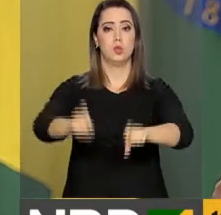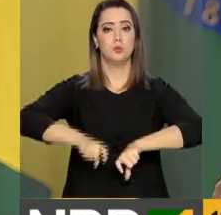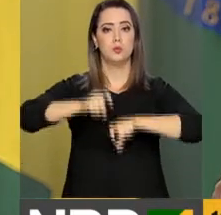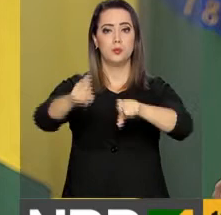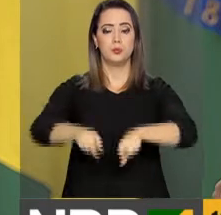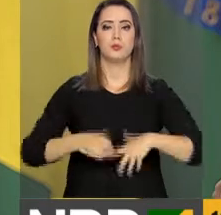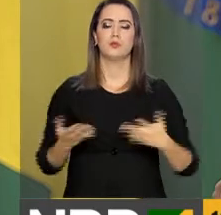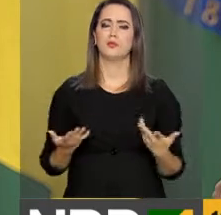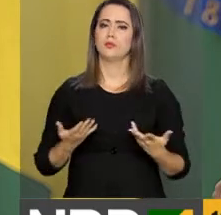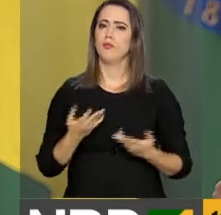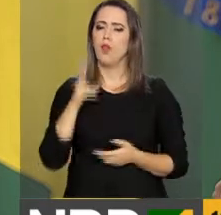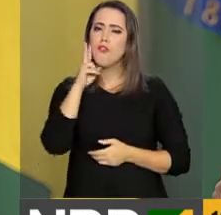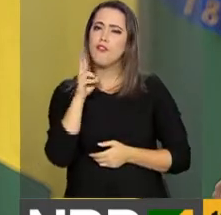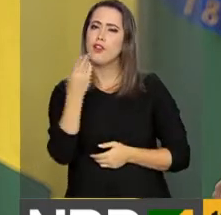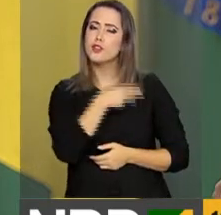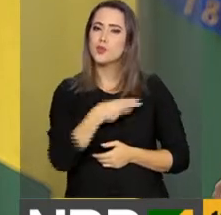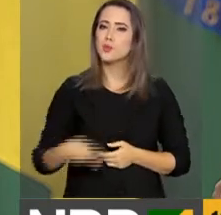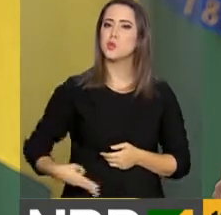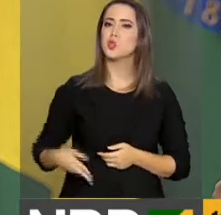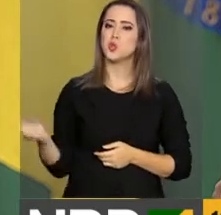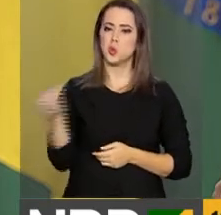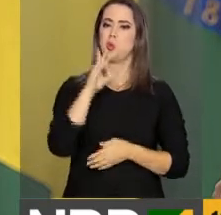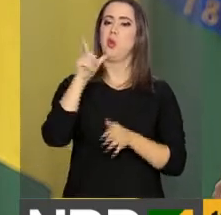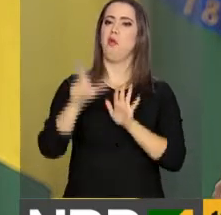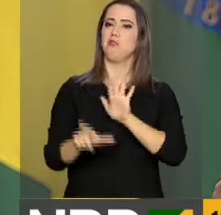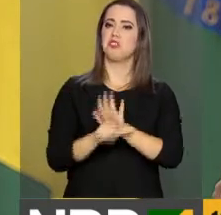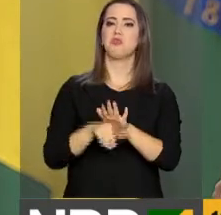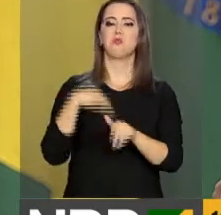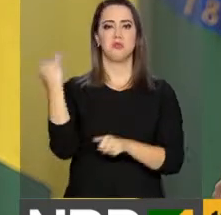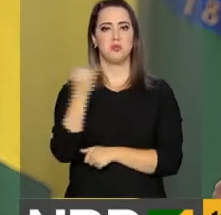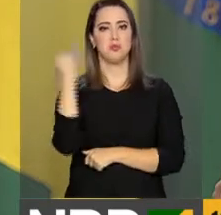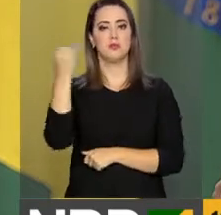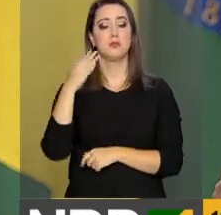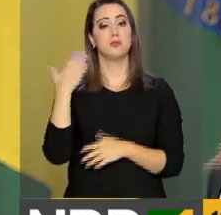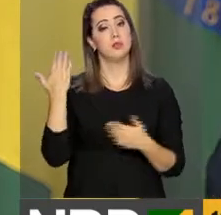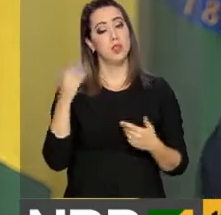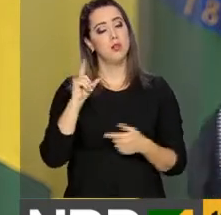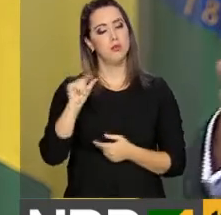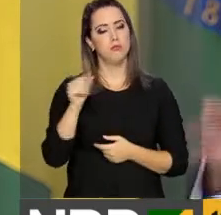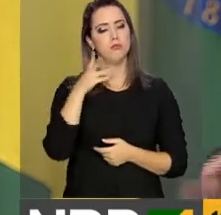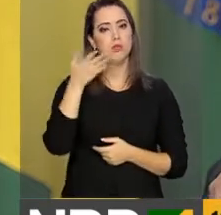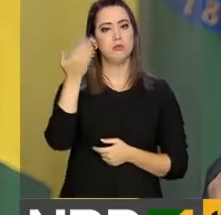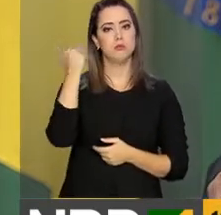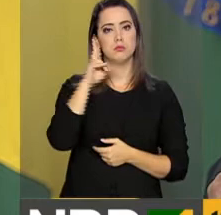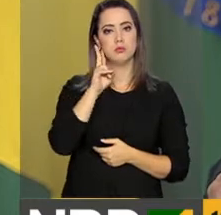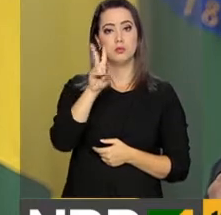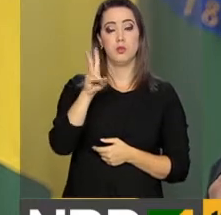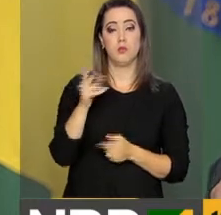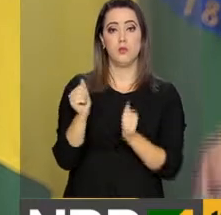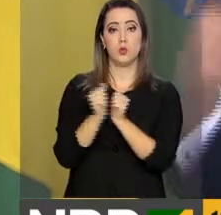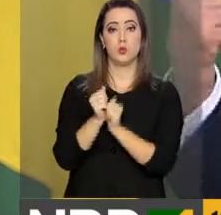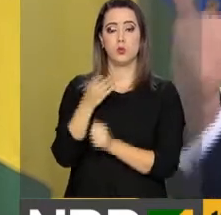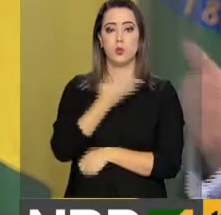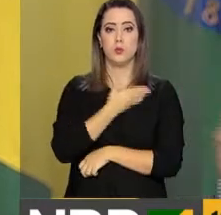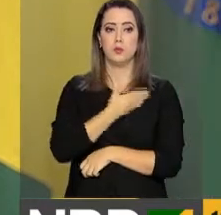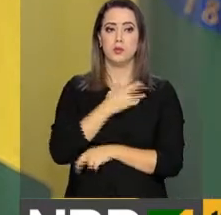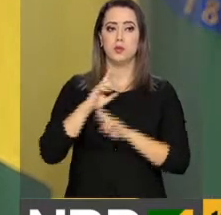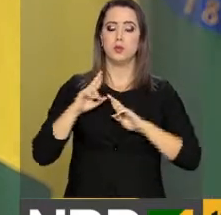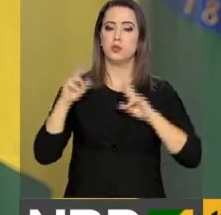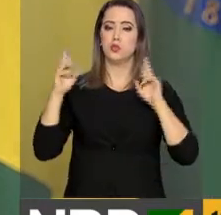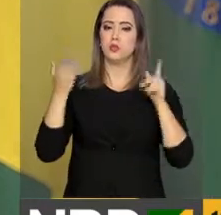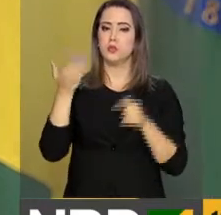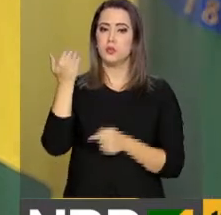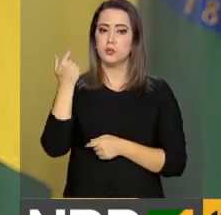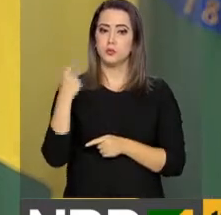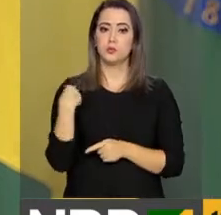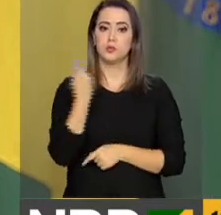Agricultura. Olha que o Blairo tem feito reformas fundamentais. E há pouco eu ouvia de um amigo nosso que, diferentemente do